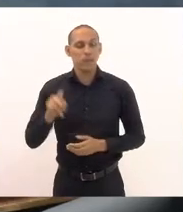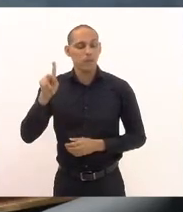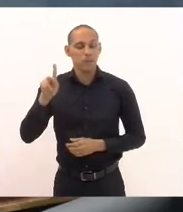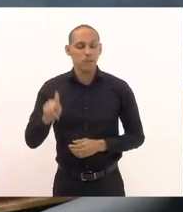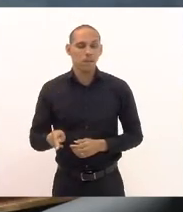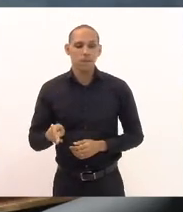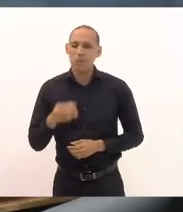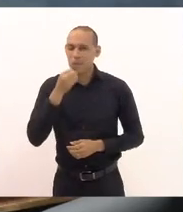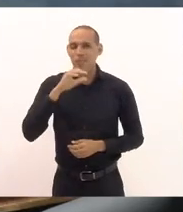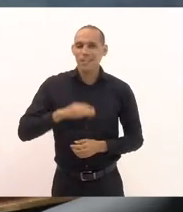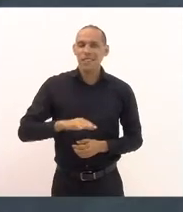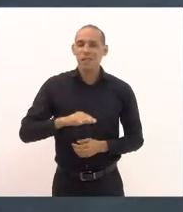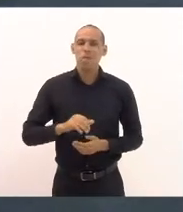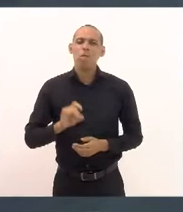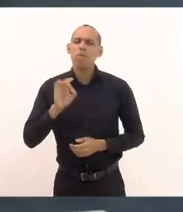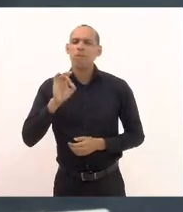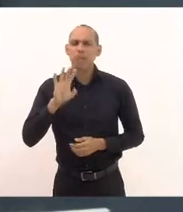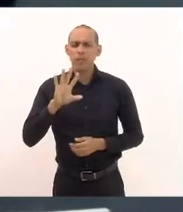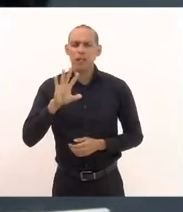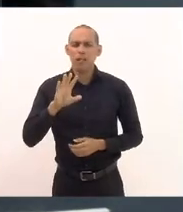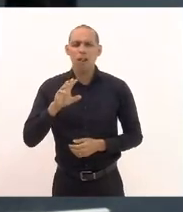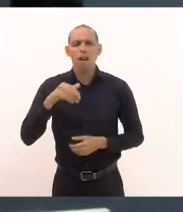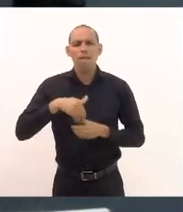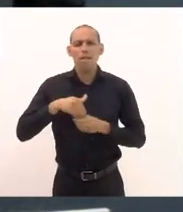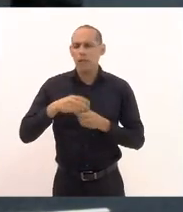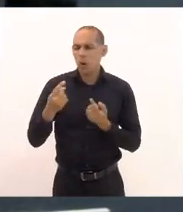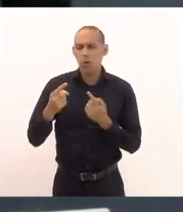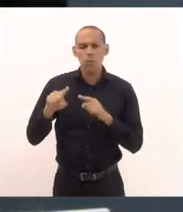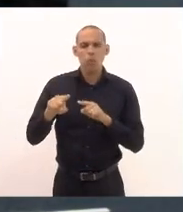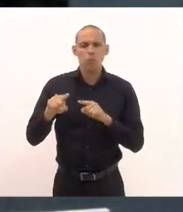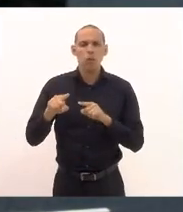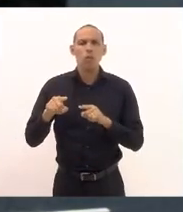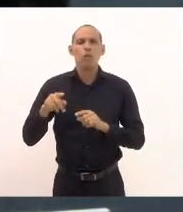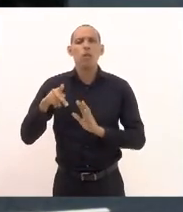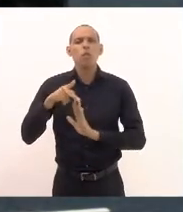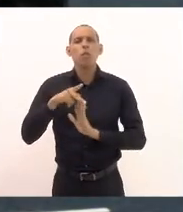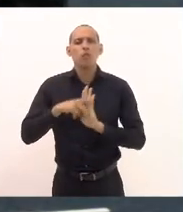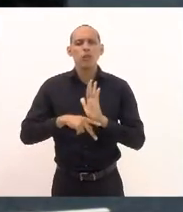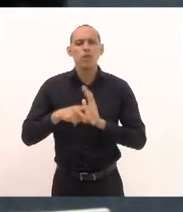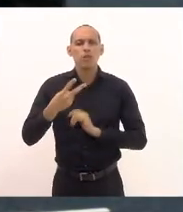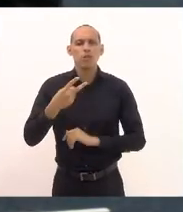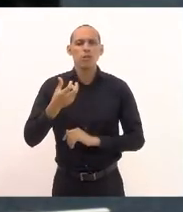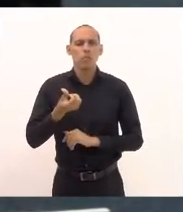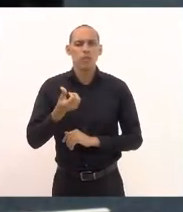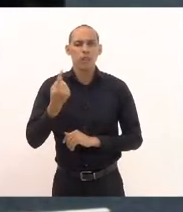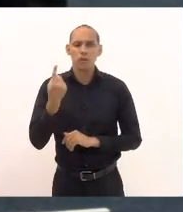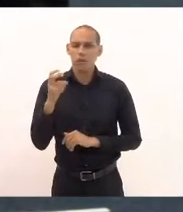Presidente, boa tarde. Só para consignar meu voto contrário, por gentileza, no projeto